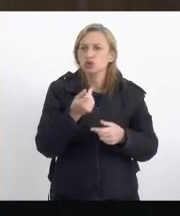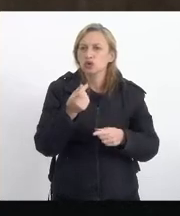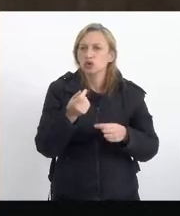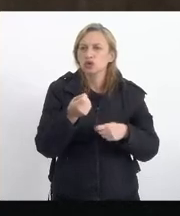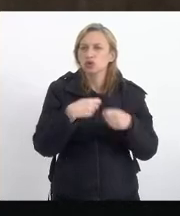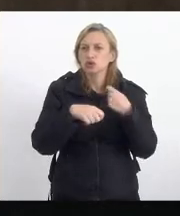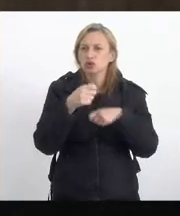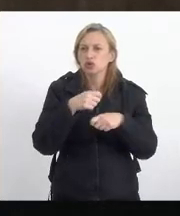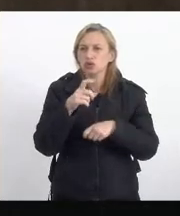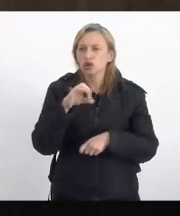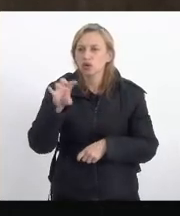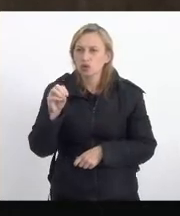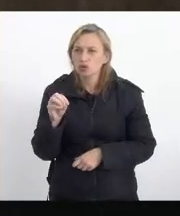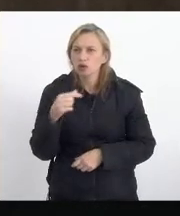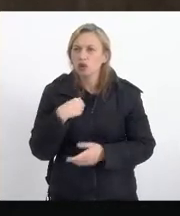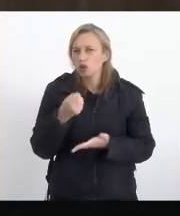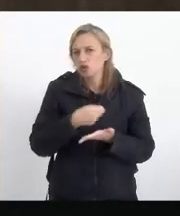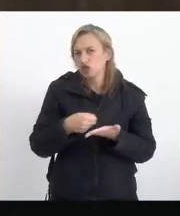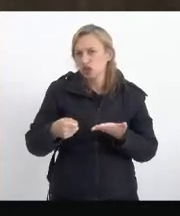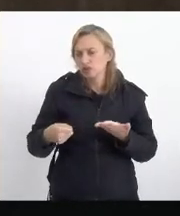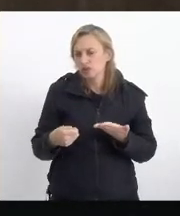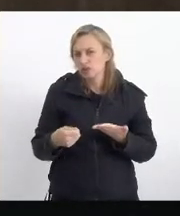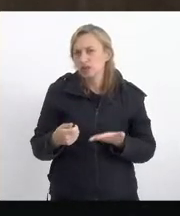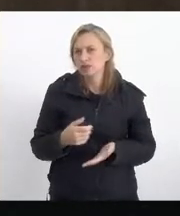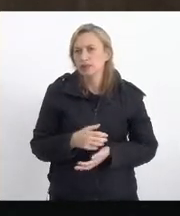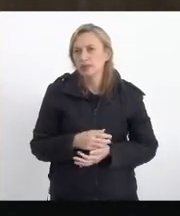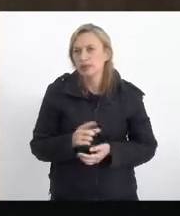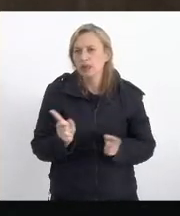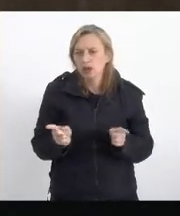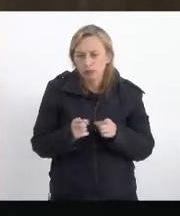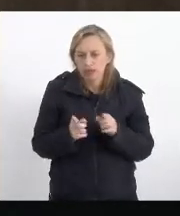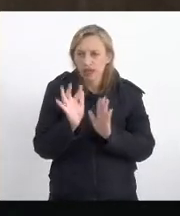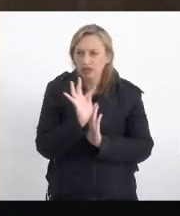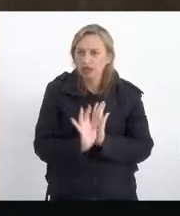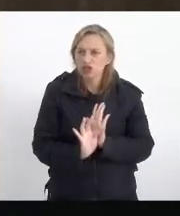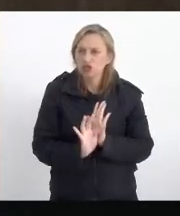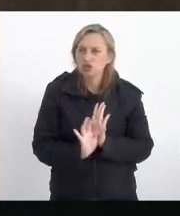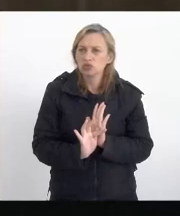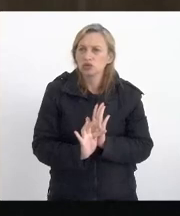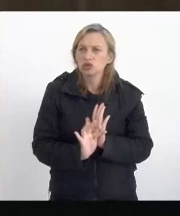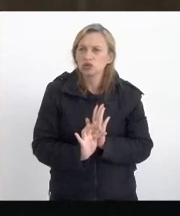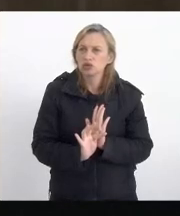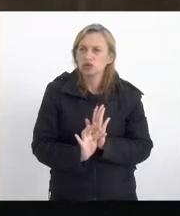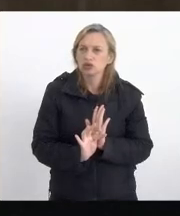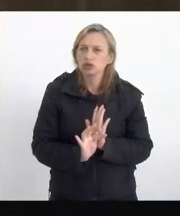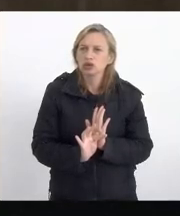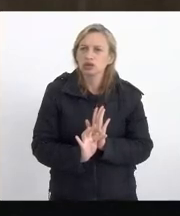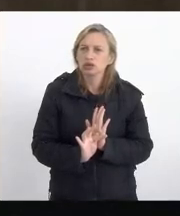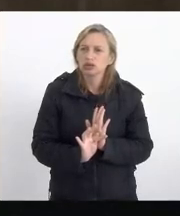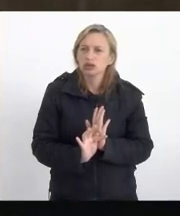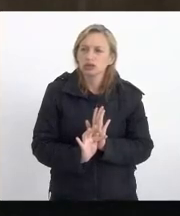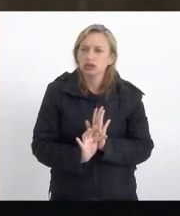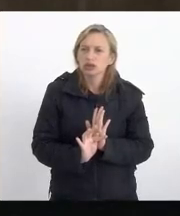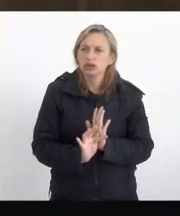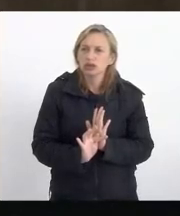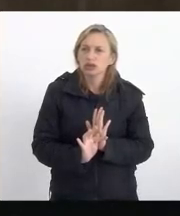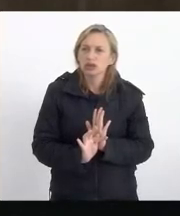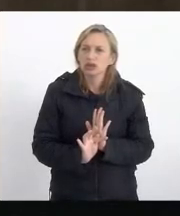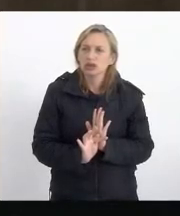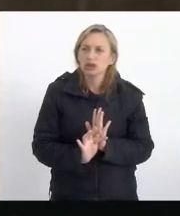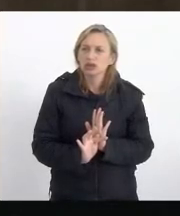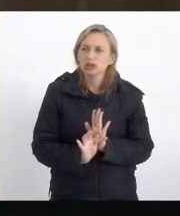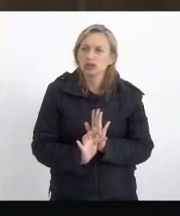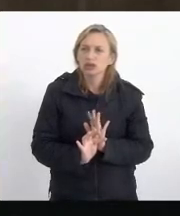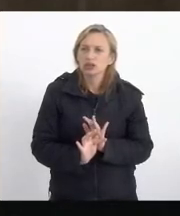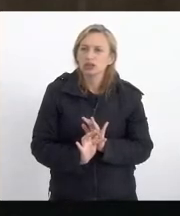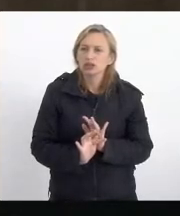Socioeconômicos. Eu escrevi algo assim, um pequeno texto, que pra é para encerrar, para concluir, né? Só